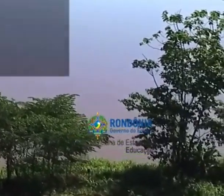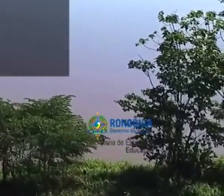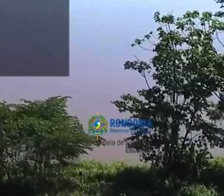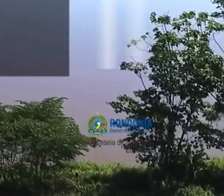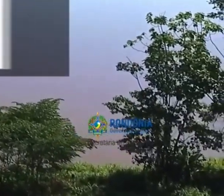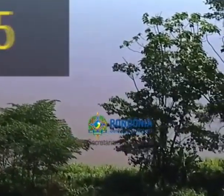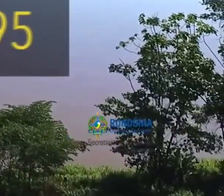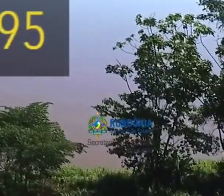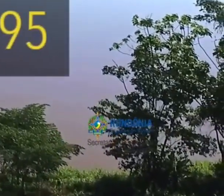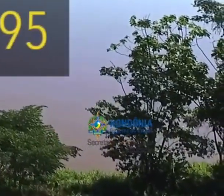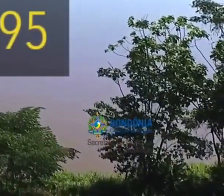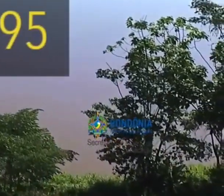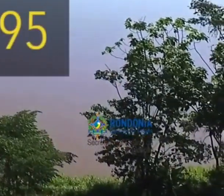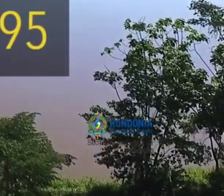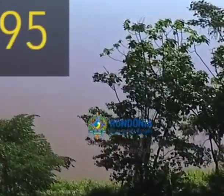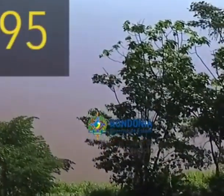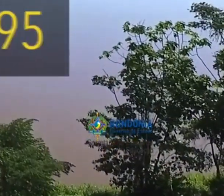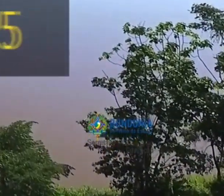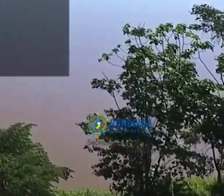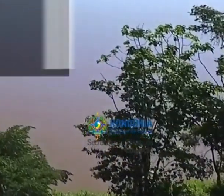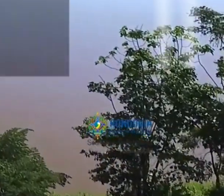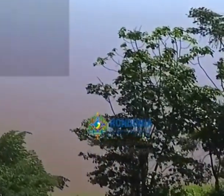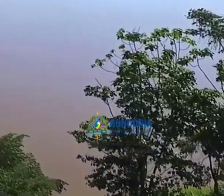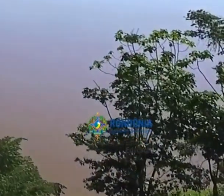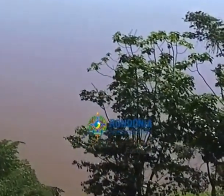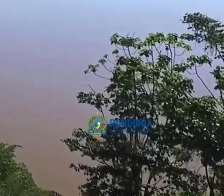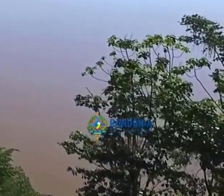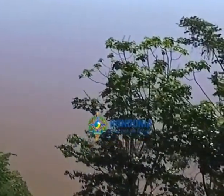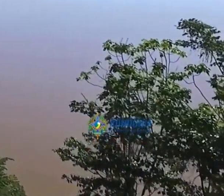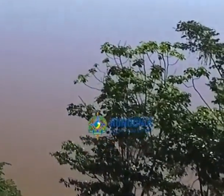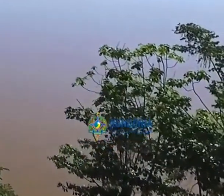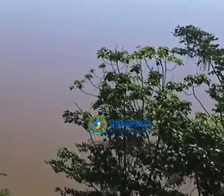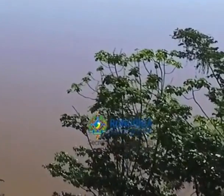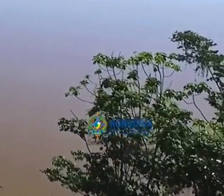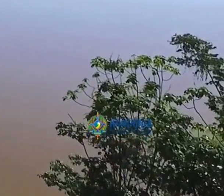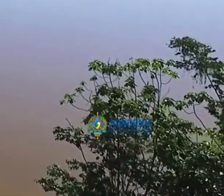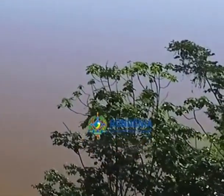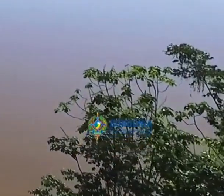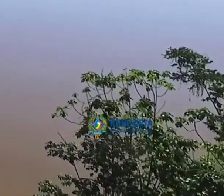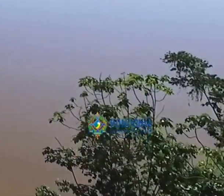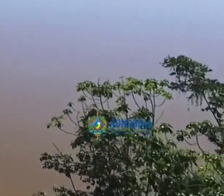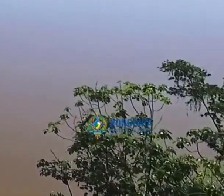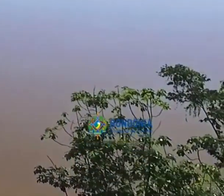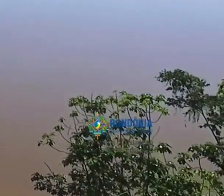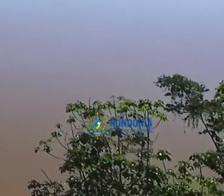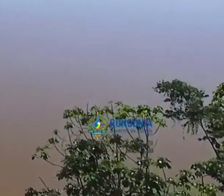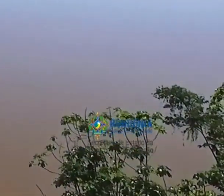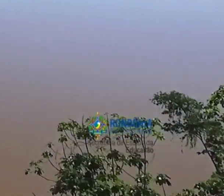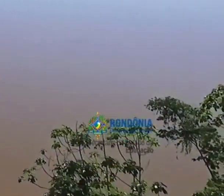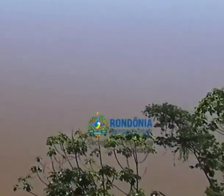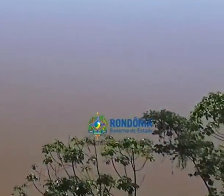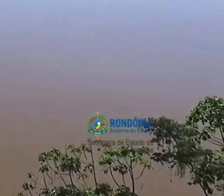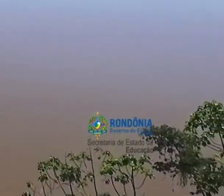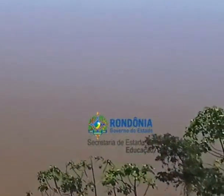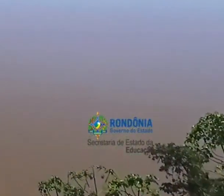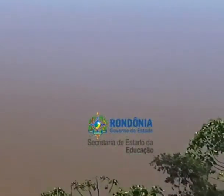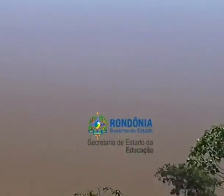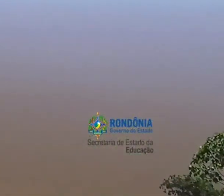No ano de 1895, o nome do presidente de Mato Grosso foi o doutor